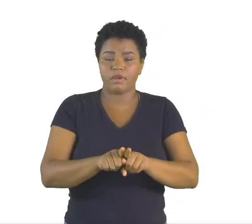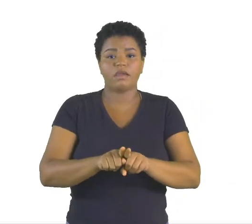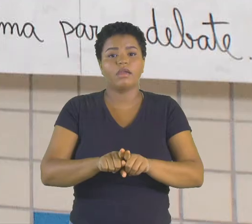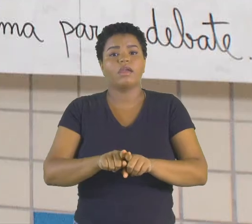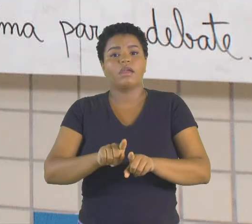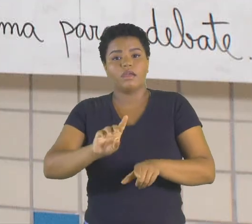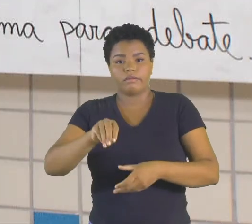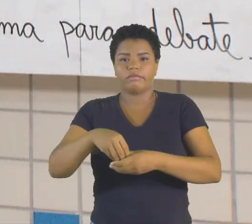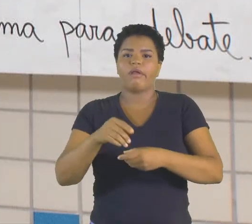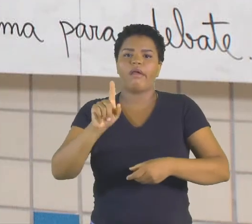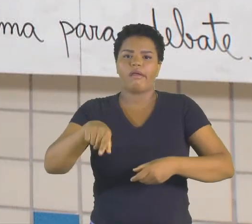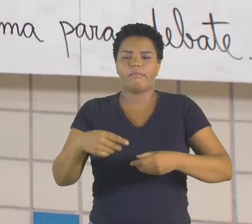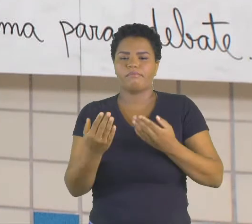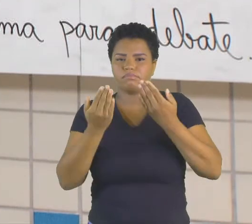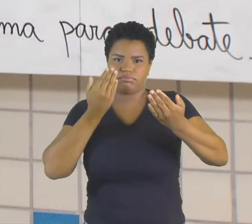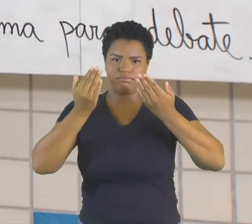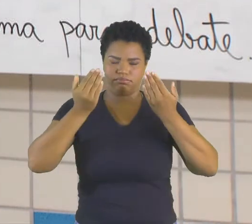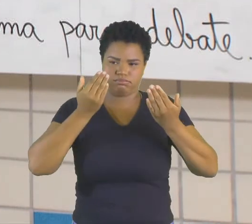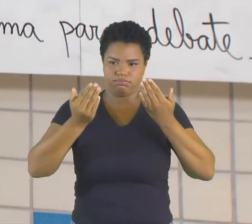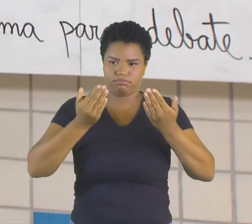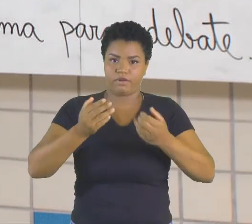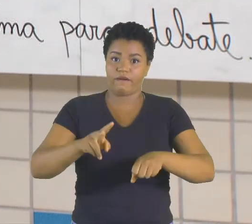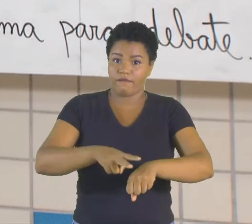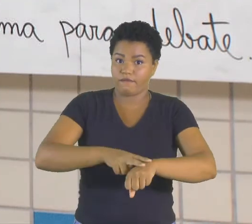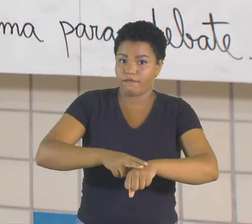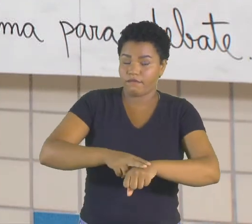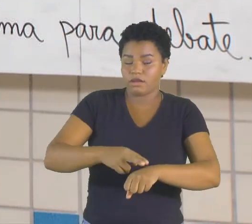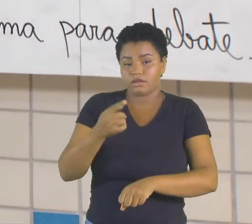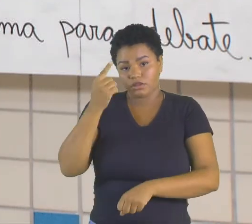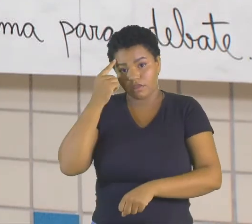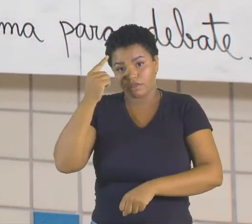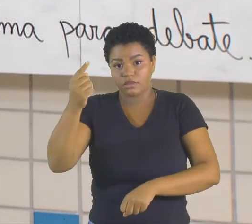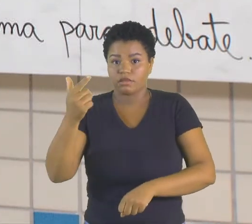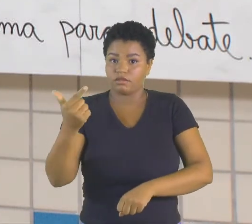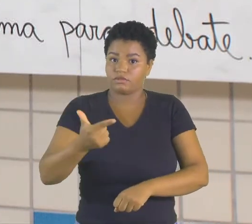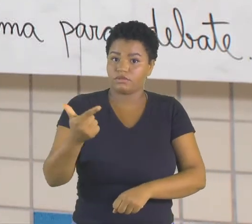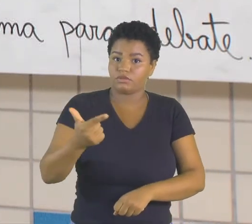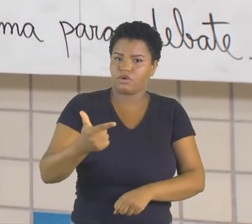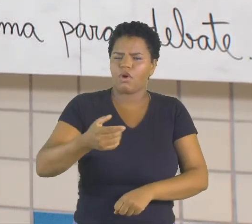psicológica. Vejam aí de verde as ideias secundárias, os argumentos que ele